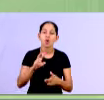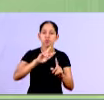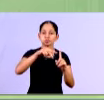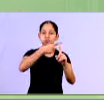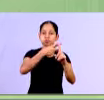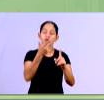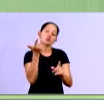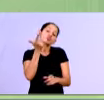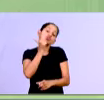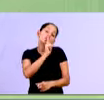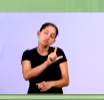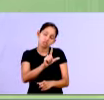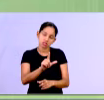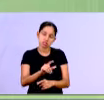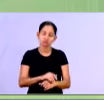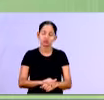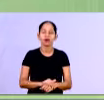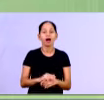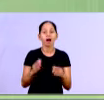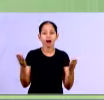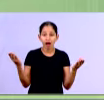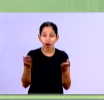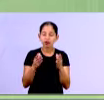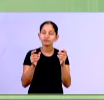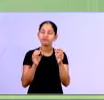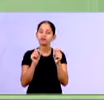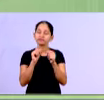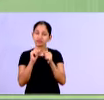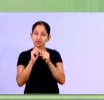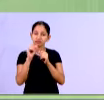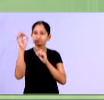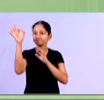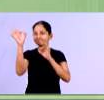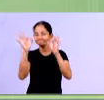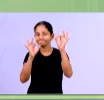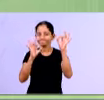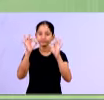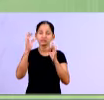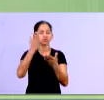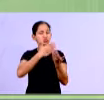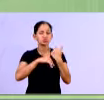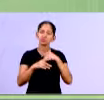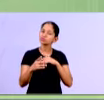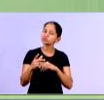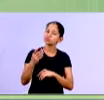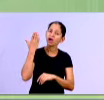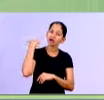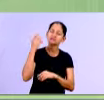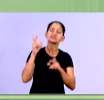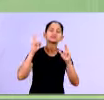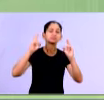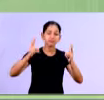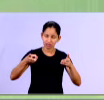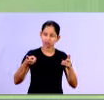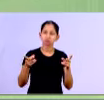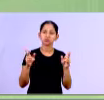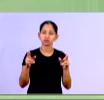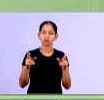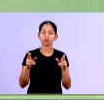final que ele vai sacar? E aí eu vou montar o meu problema. É igualzinho os demais. Future Valor vai ser